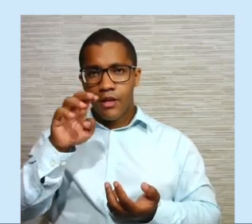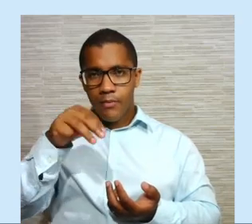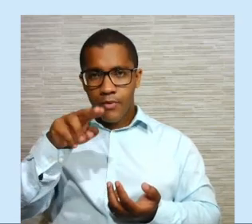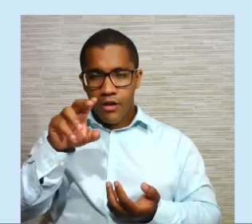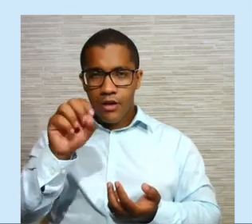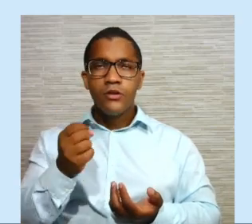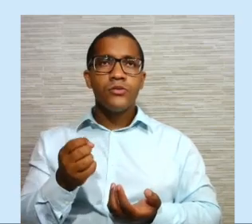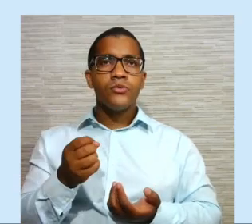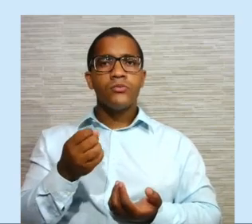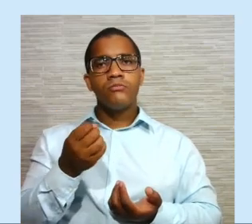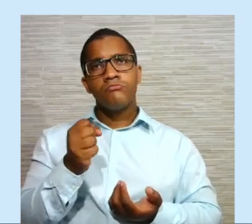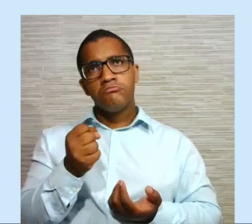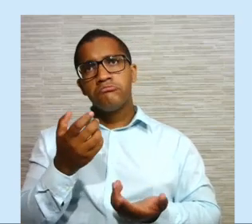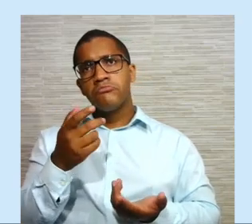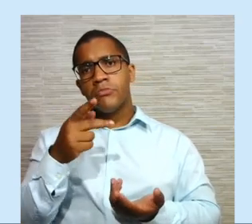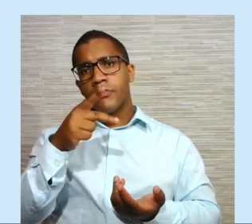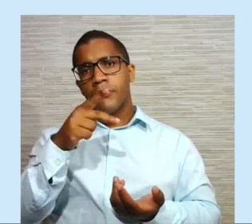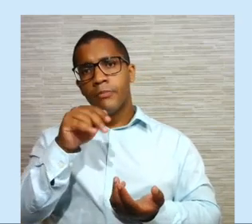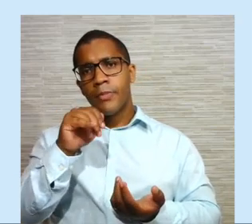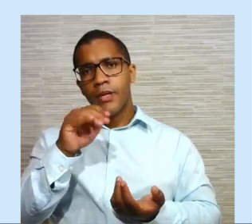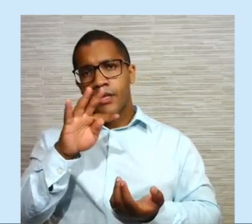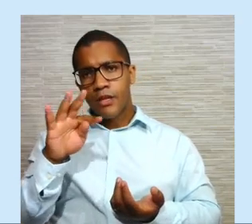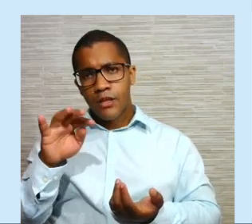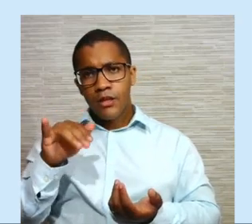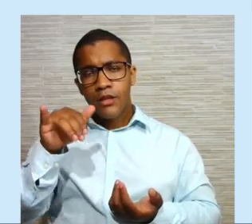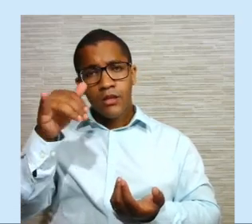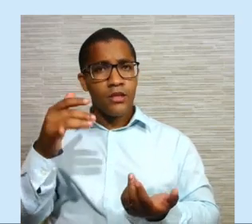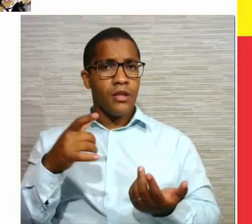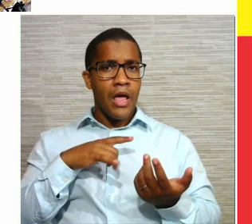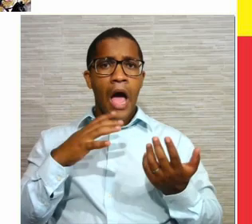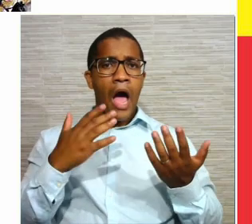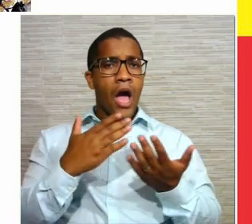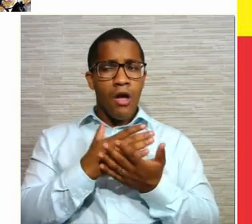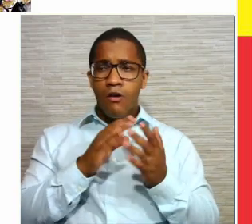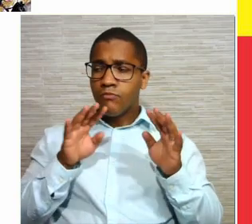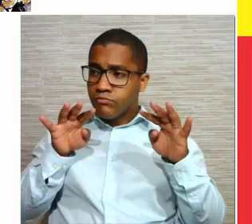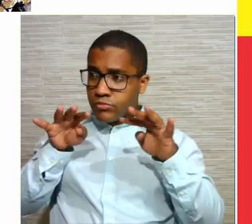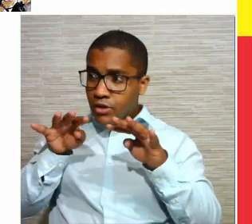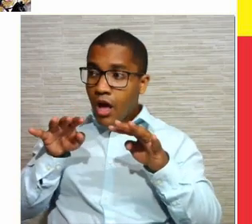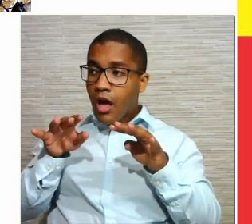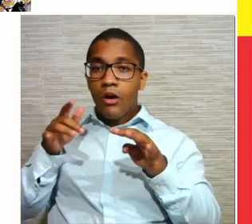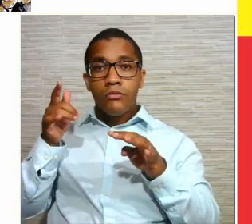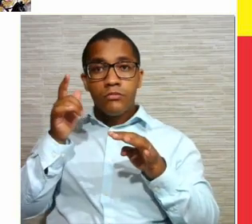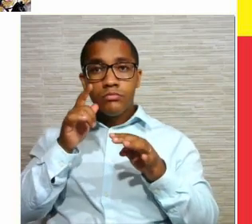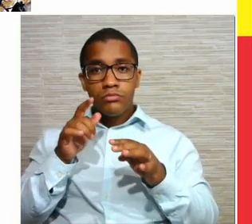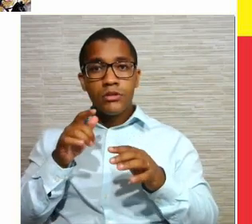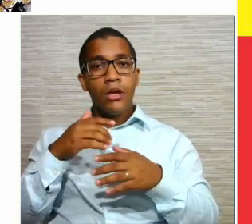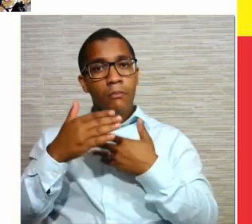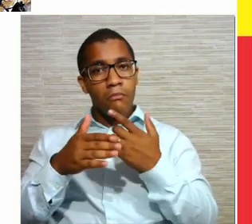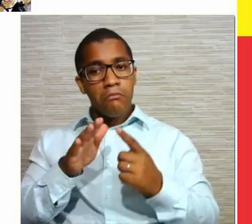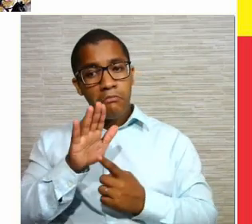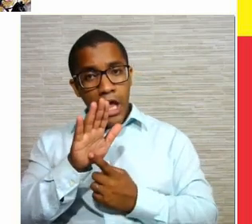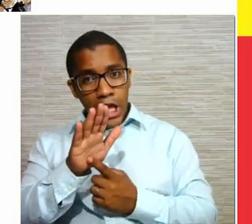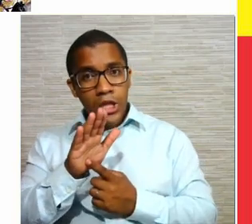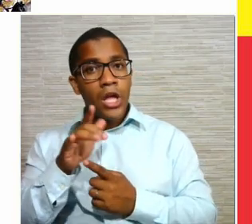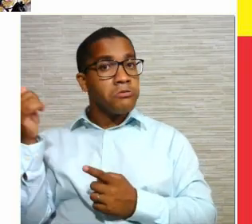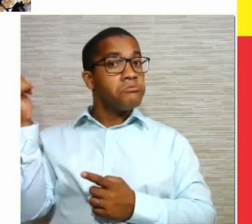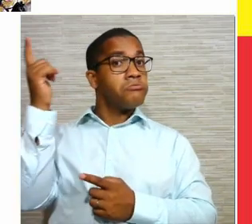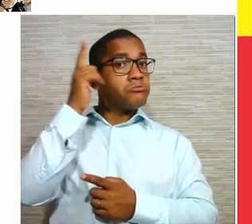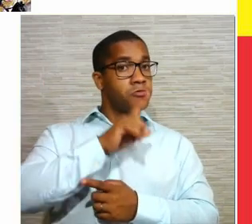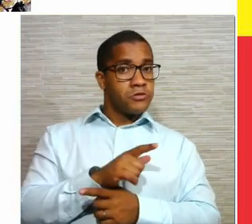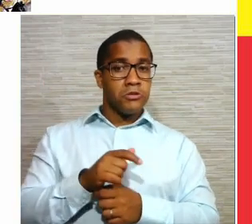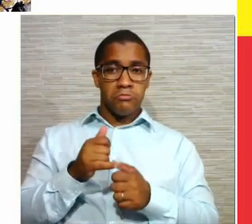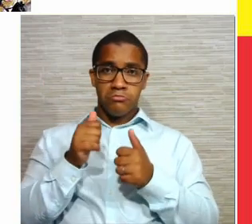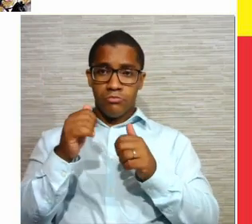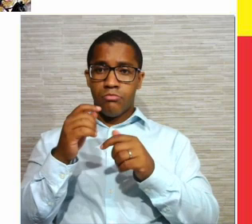se apresentaram no Abril pro Rock e, querendo ou não, ganharam um bom destaque. E outro movimento também muito importante, além do rock